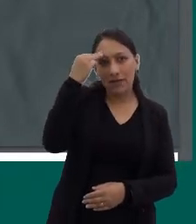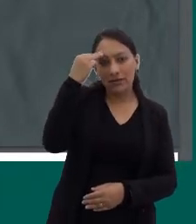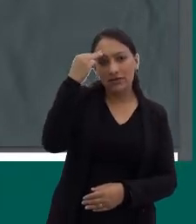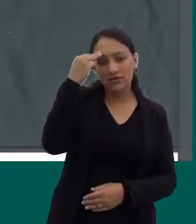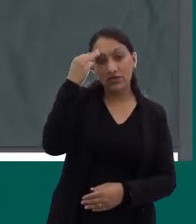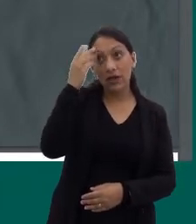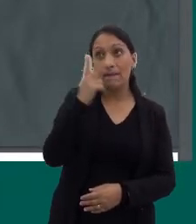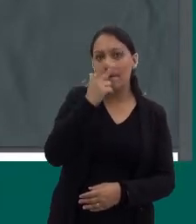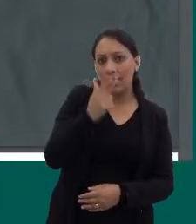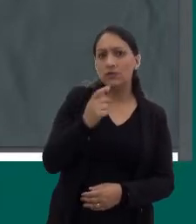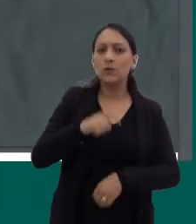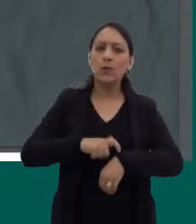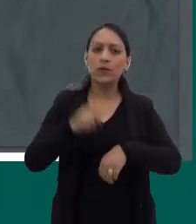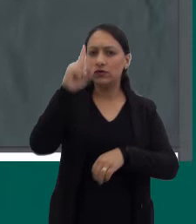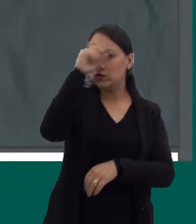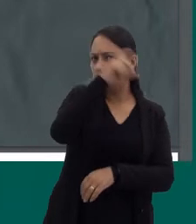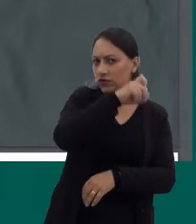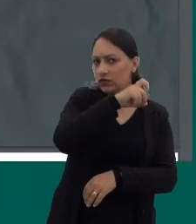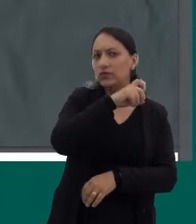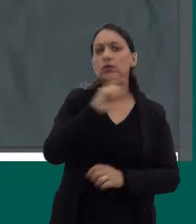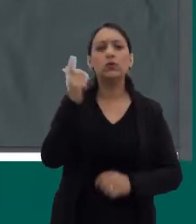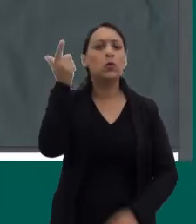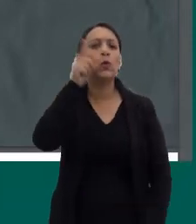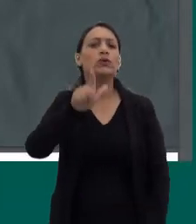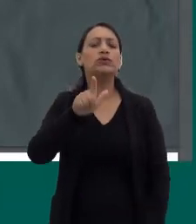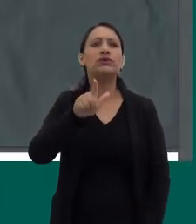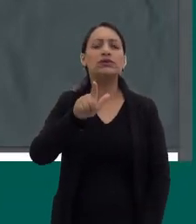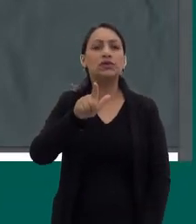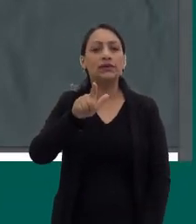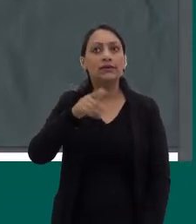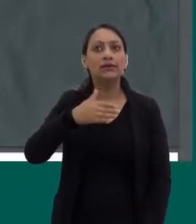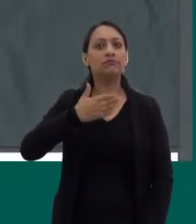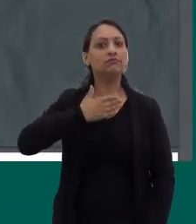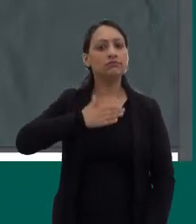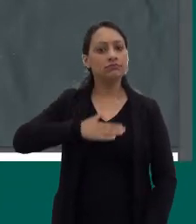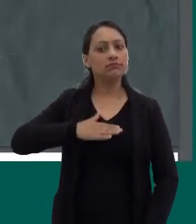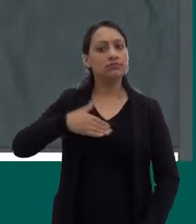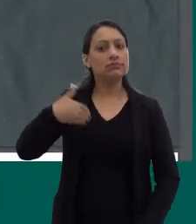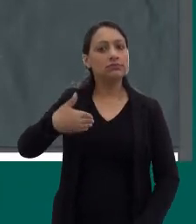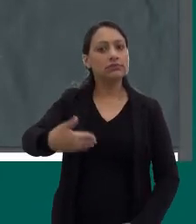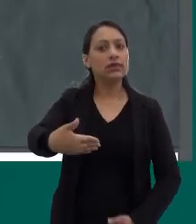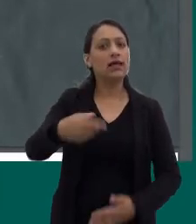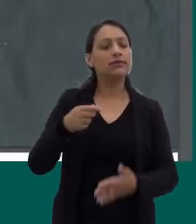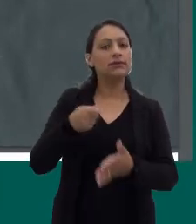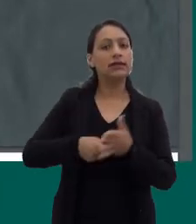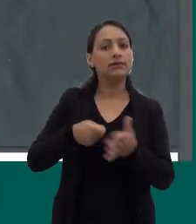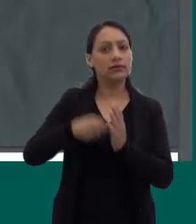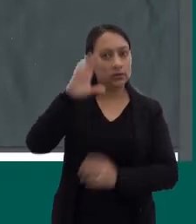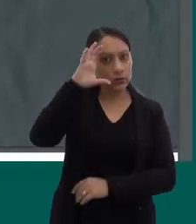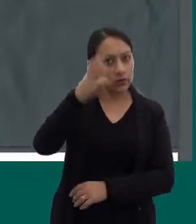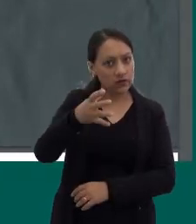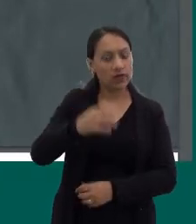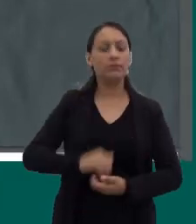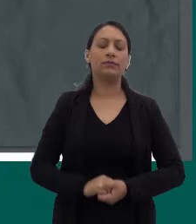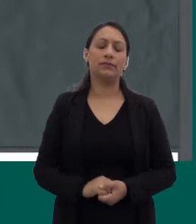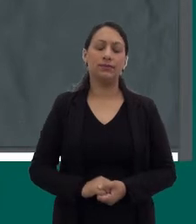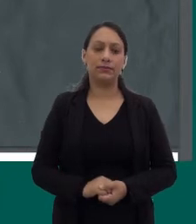do momento difícil, consiga se manter com ela própria para tentar resolver.